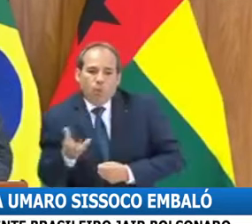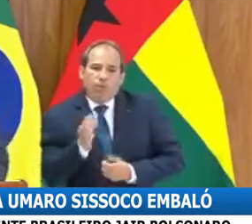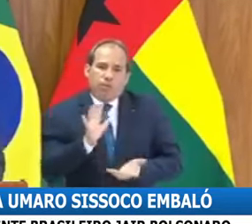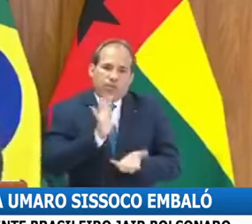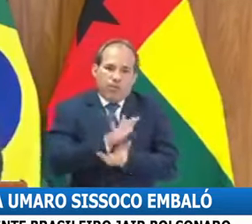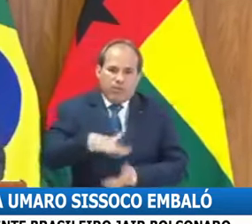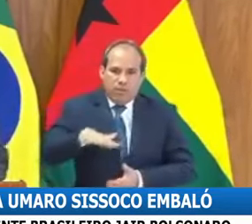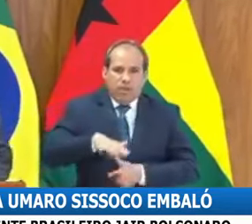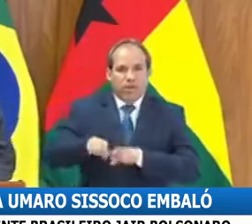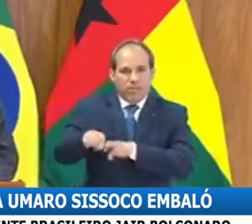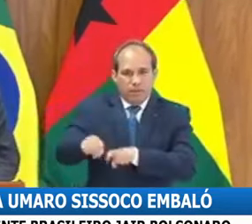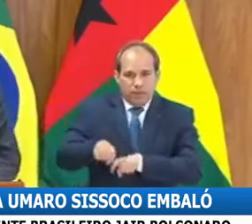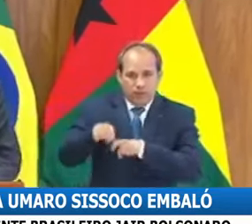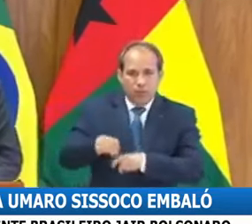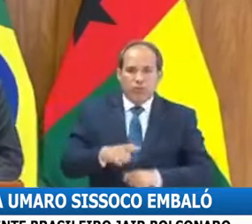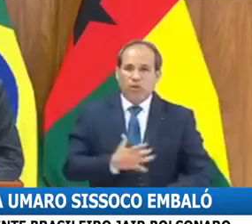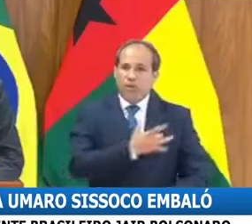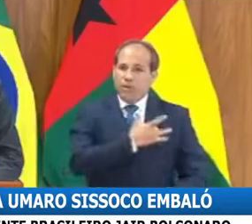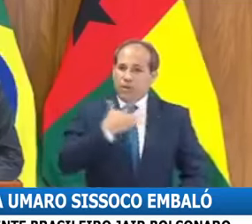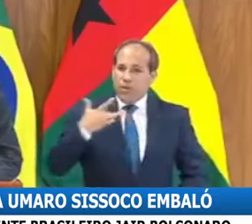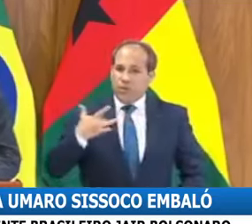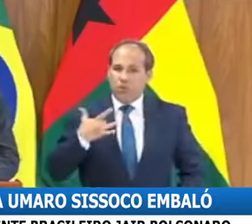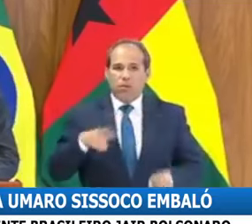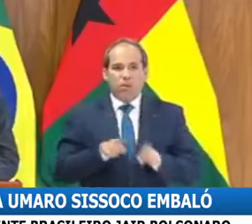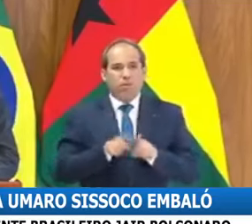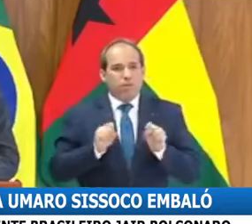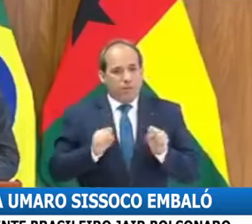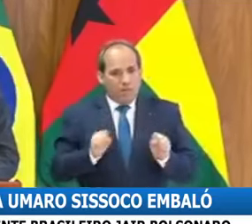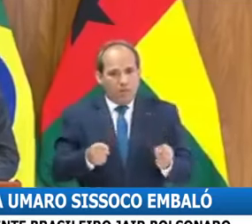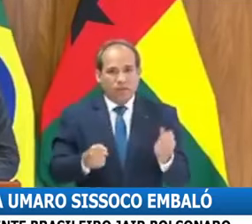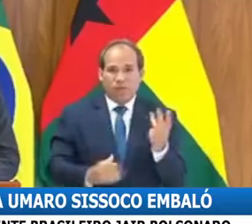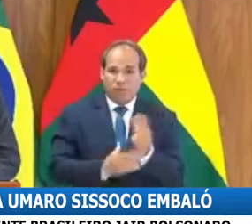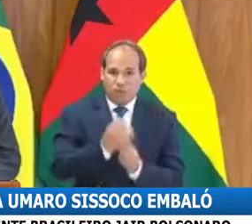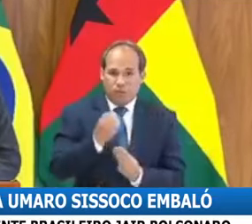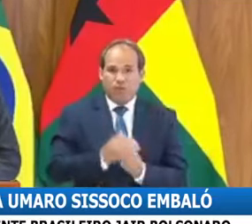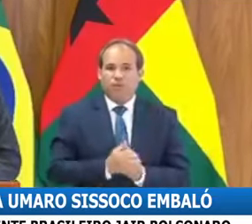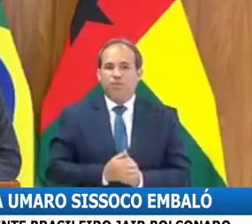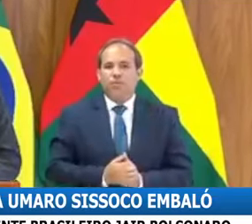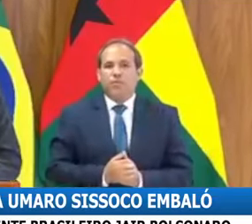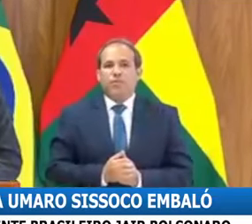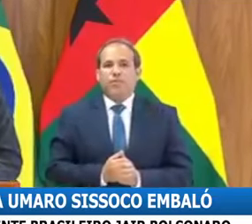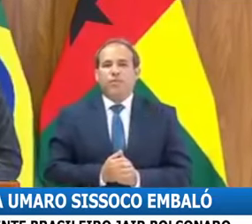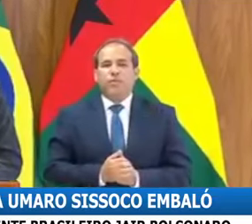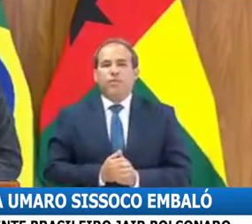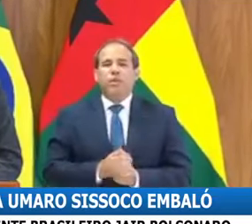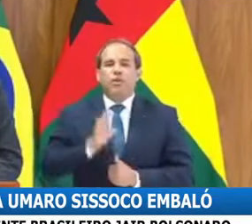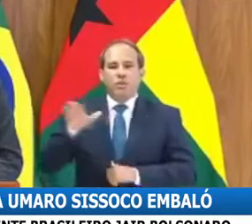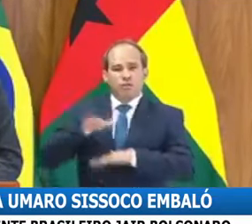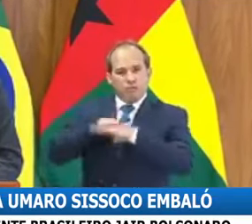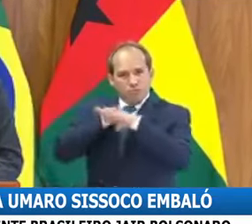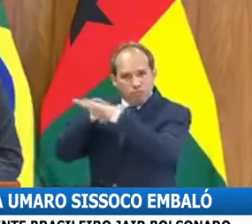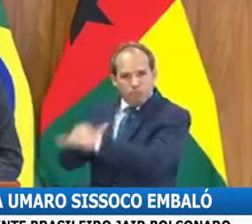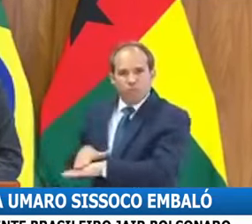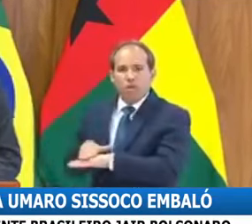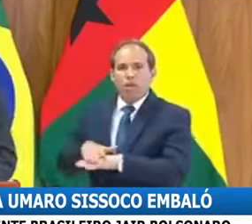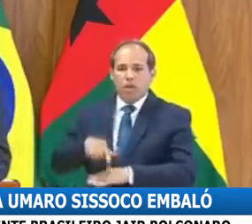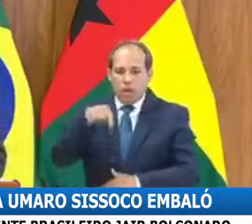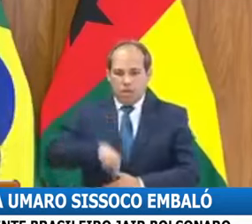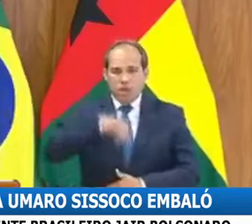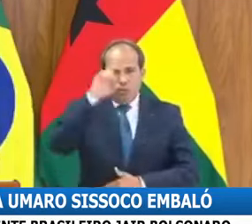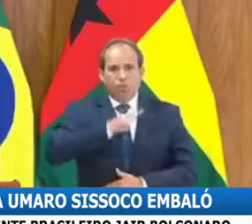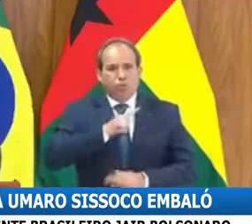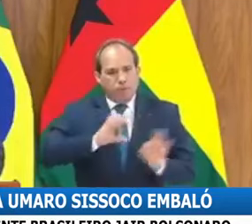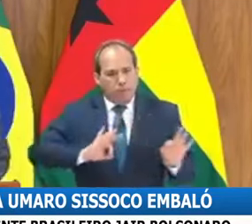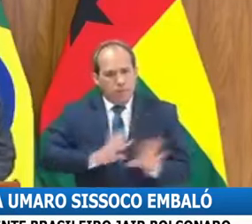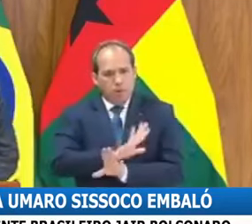agricultura a saúde e defesa e disse-lhe que estamos prontos para